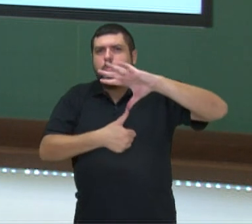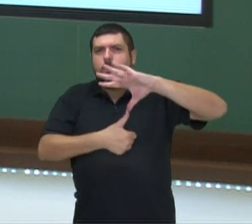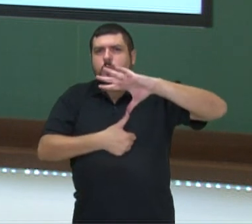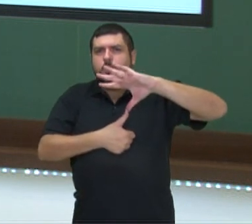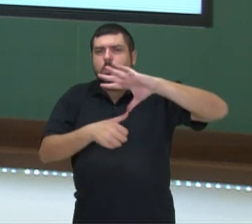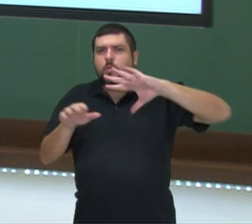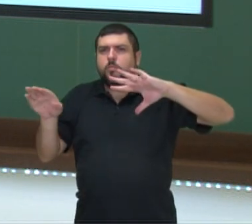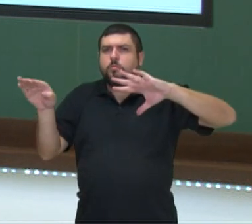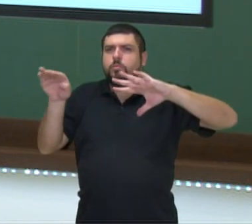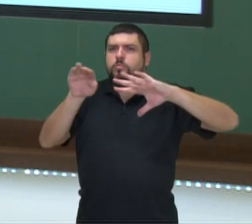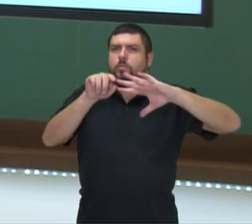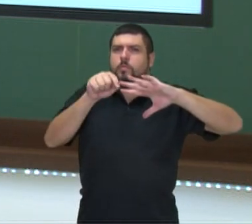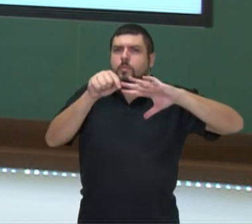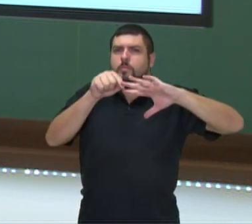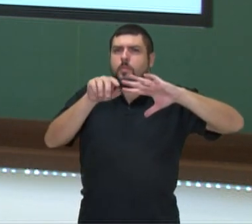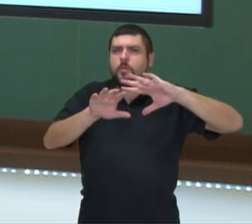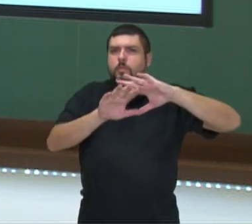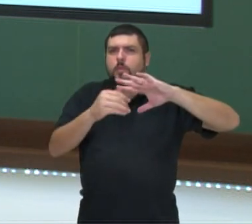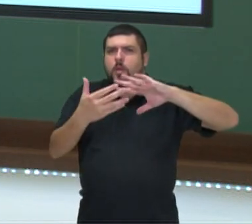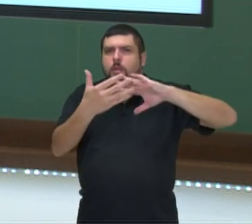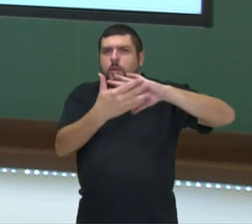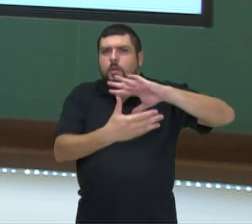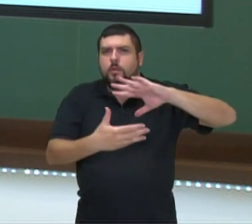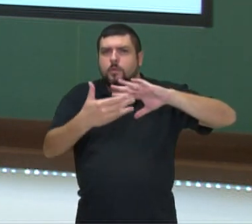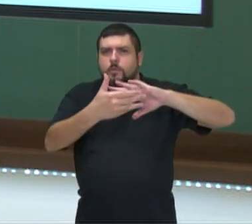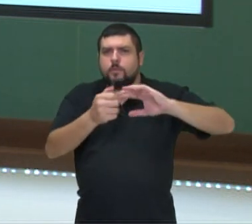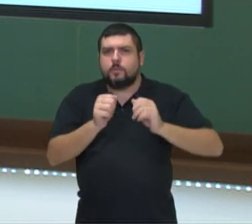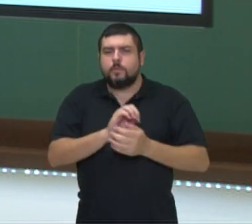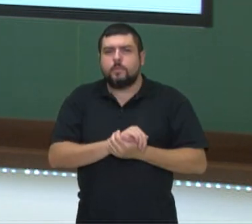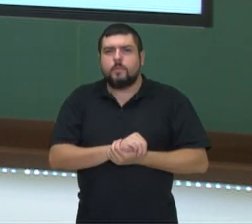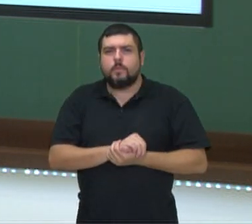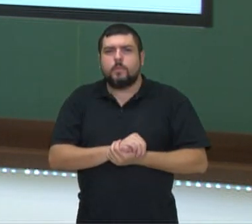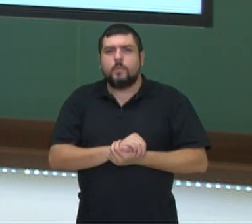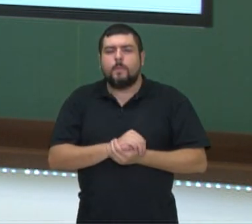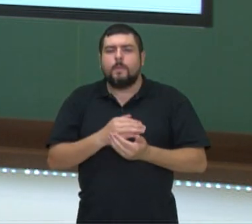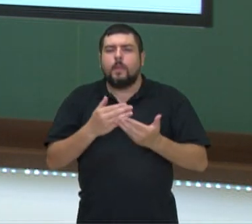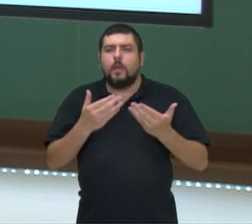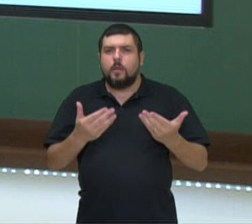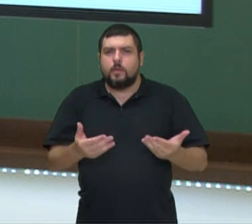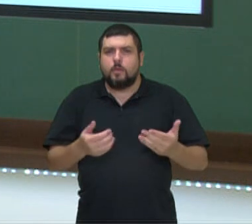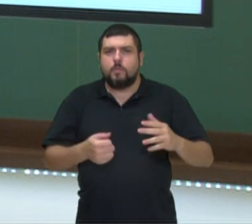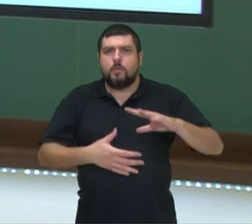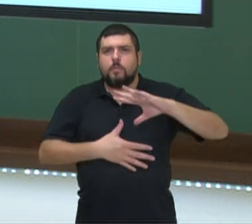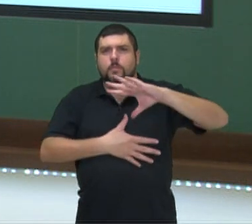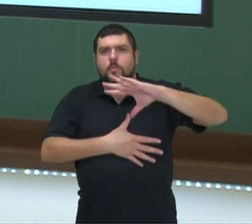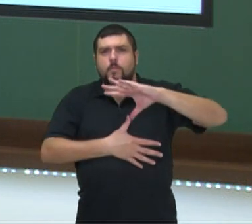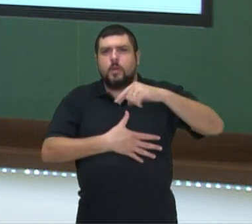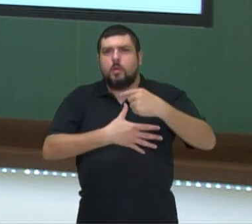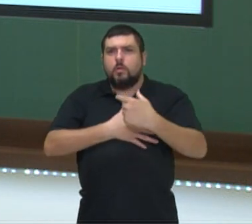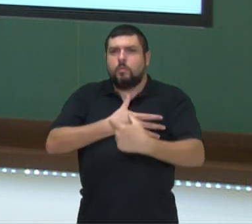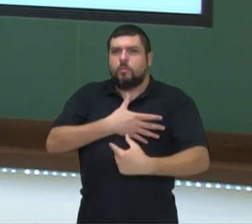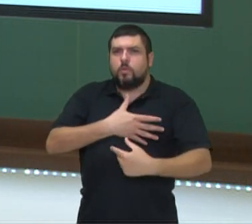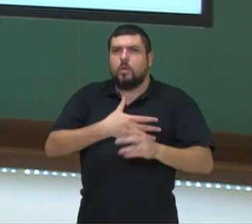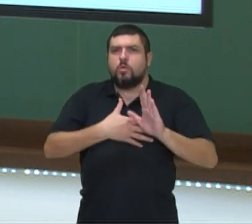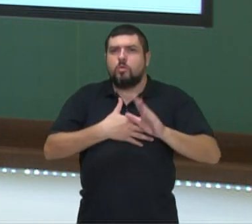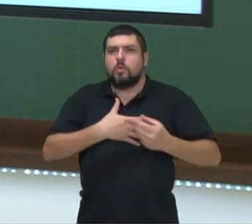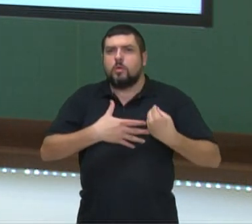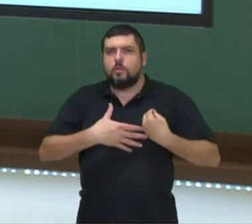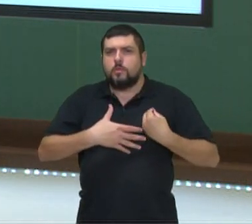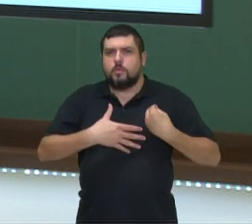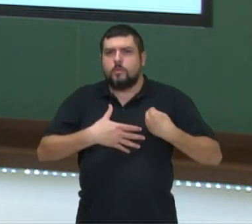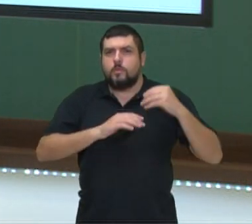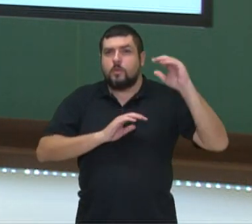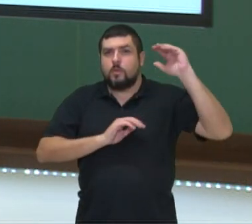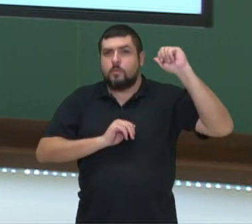porção norte do continente americano. Então esse continente, né, que já tinha a presença dos espanhóis, já tinha a presença dos